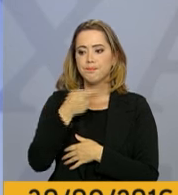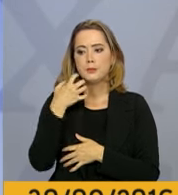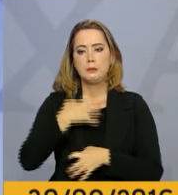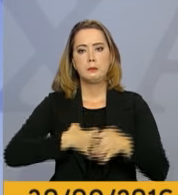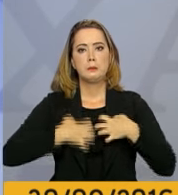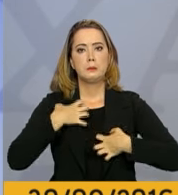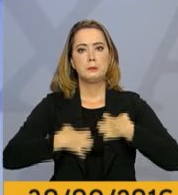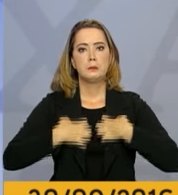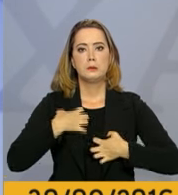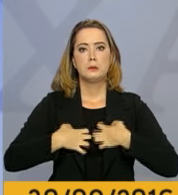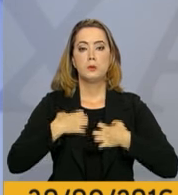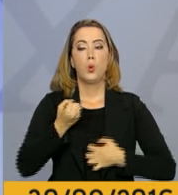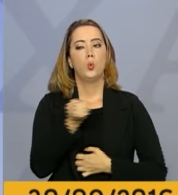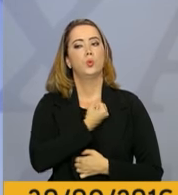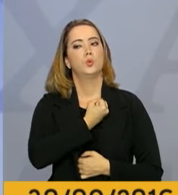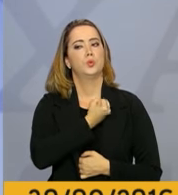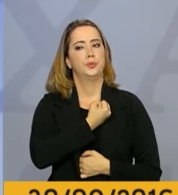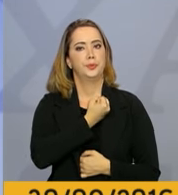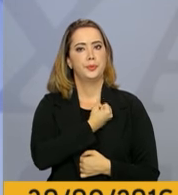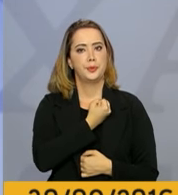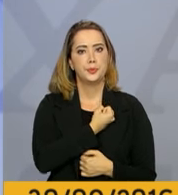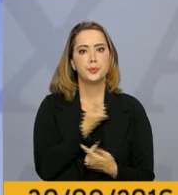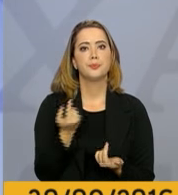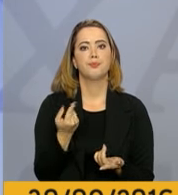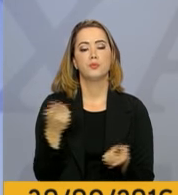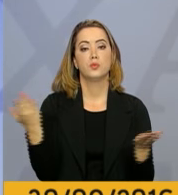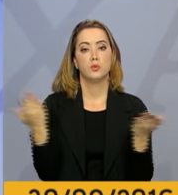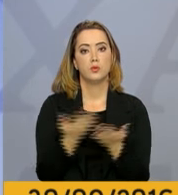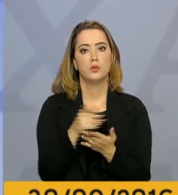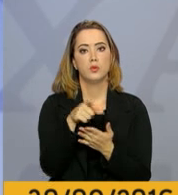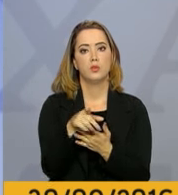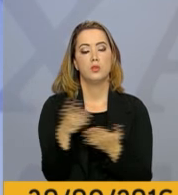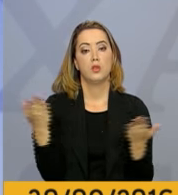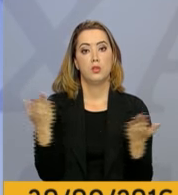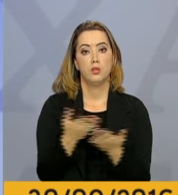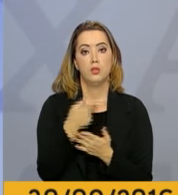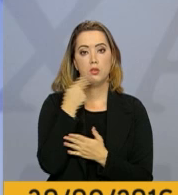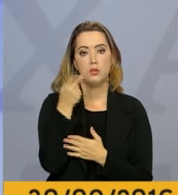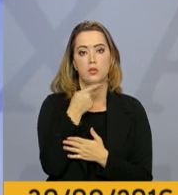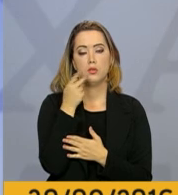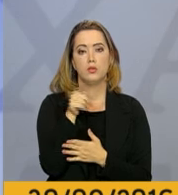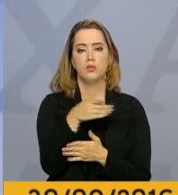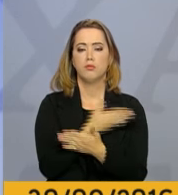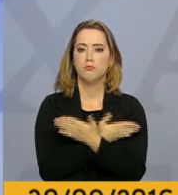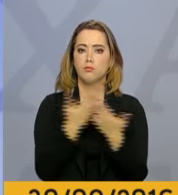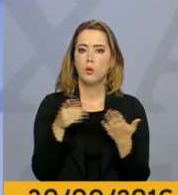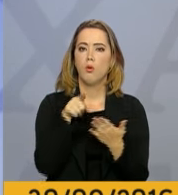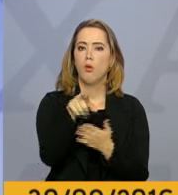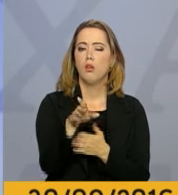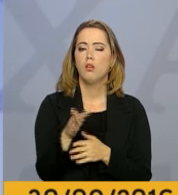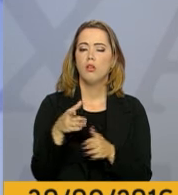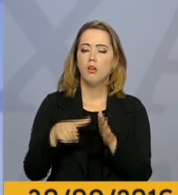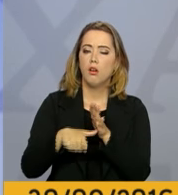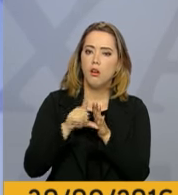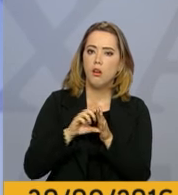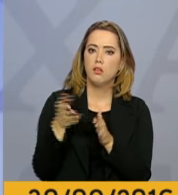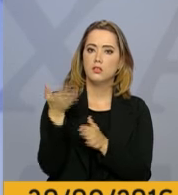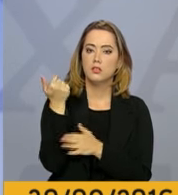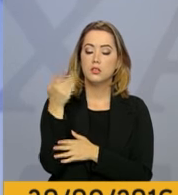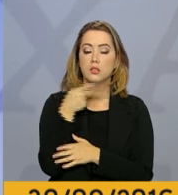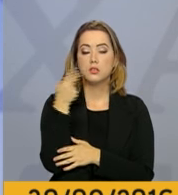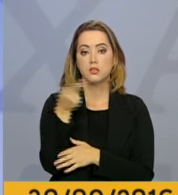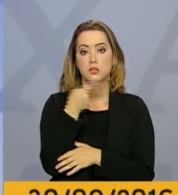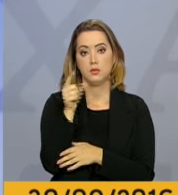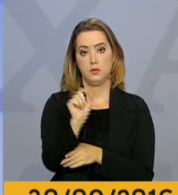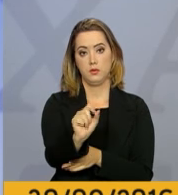dados e estatísticas. Aliás, Voltaire, em seu discurso sobre o homem, escreveu